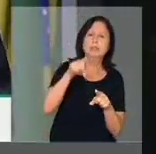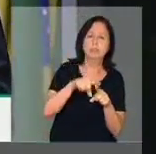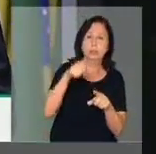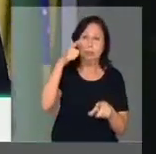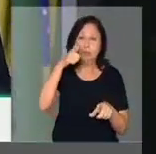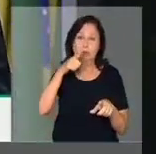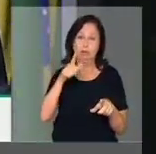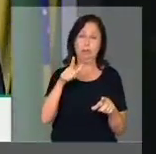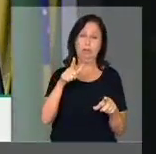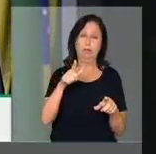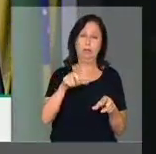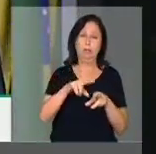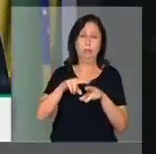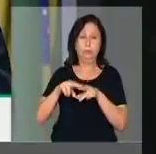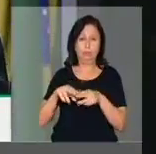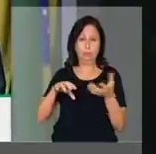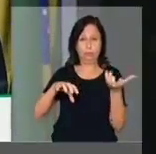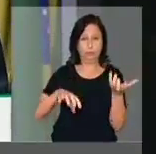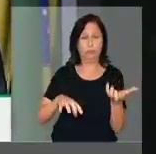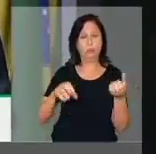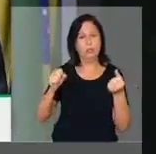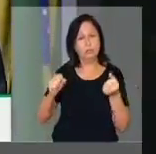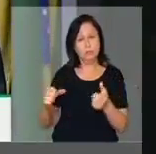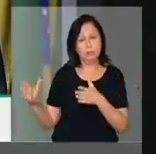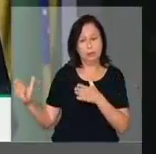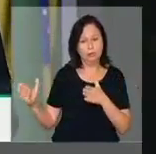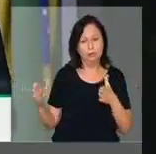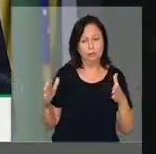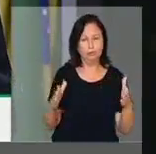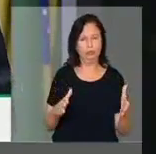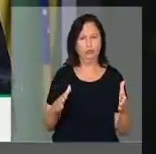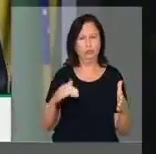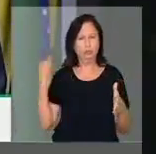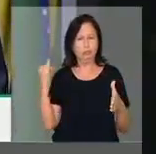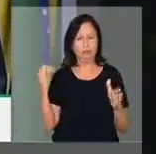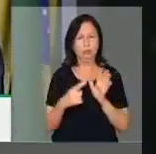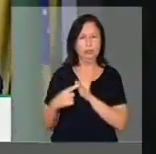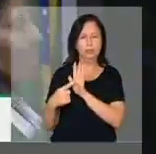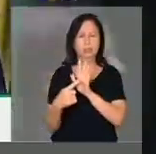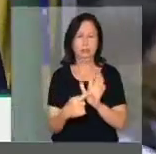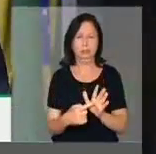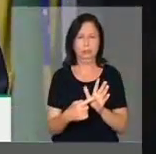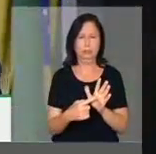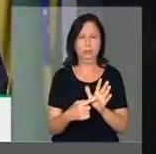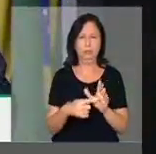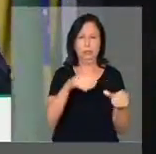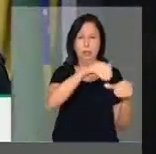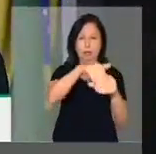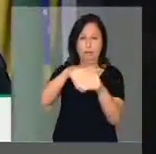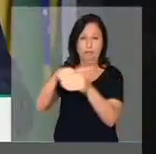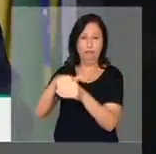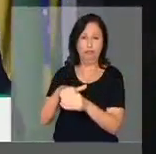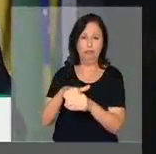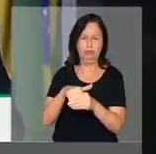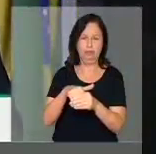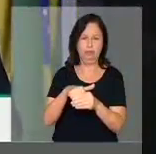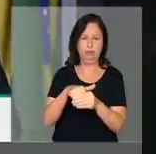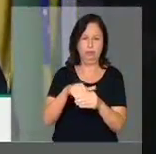Congresso pode passar para a história votando a reforma tributária. E se não votar, vai para o lixo da